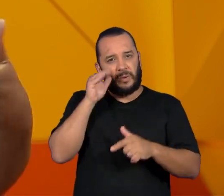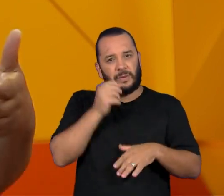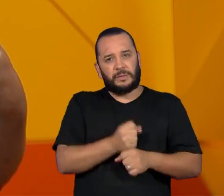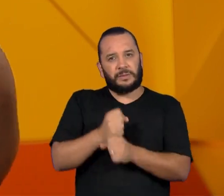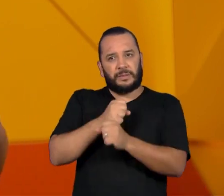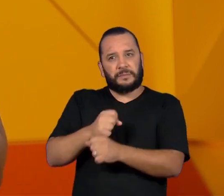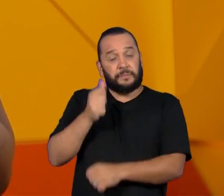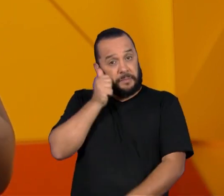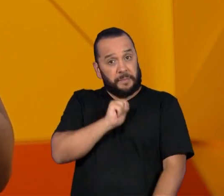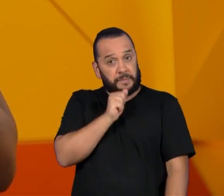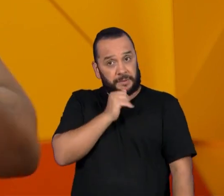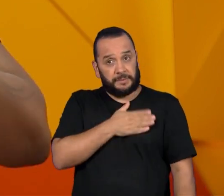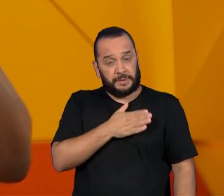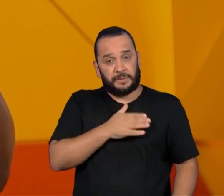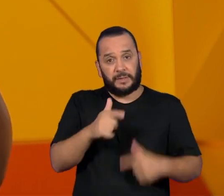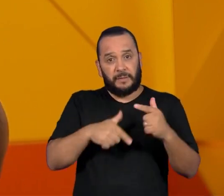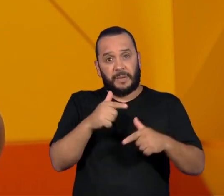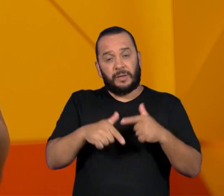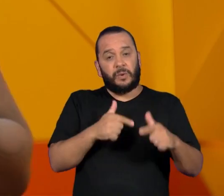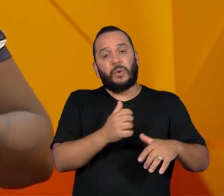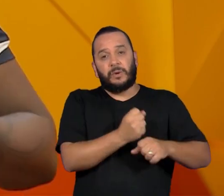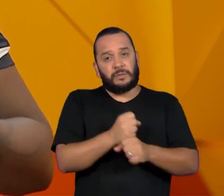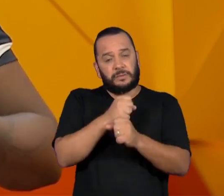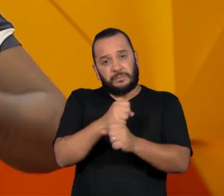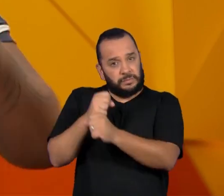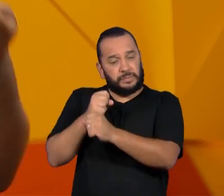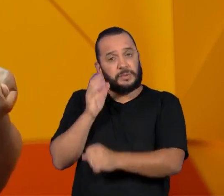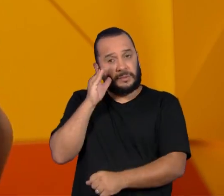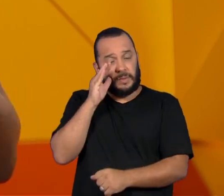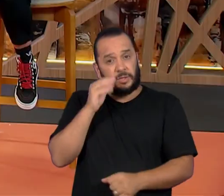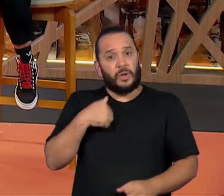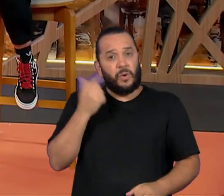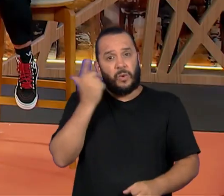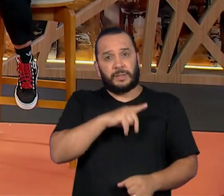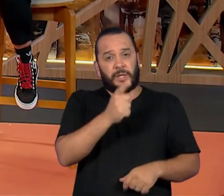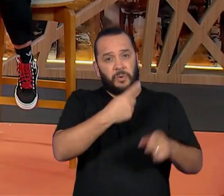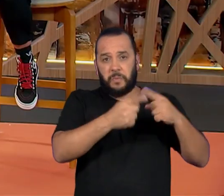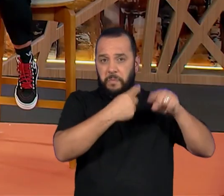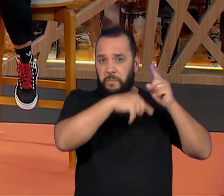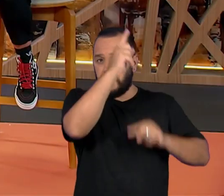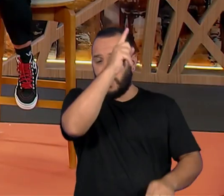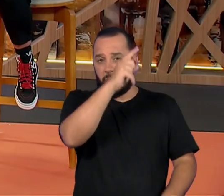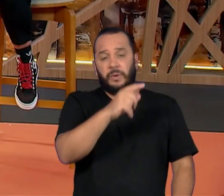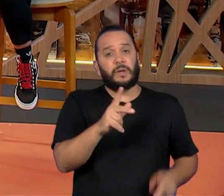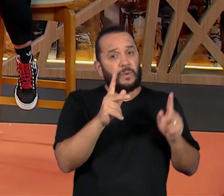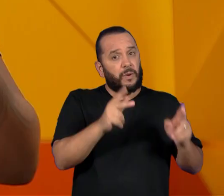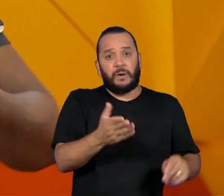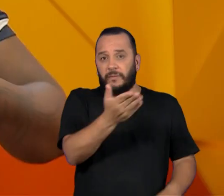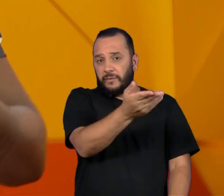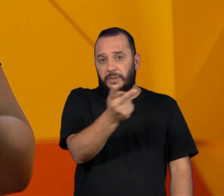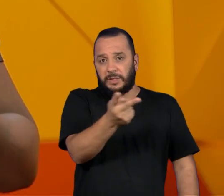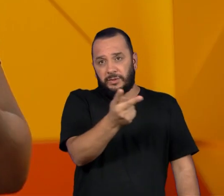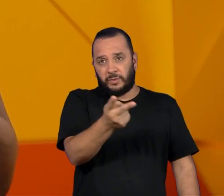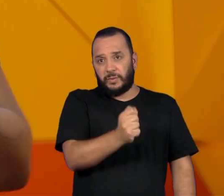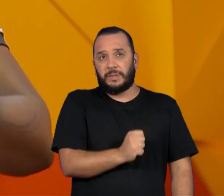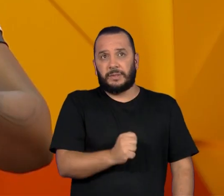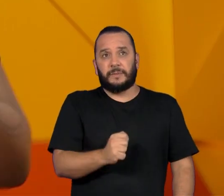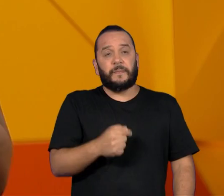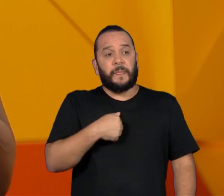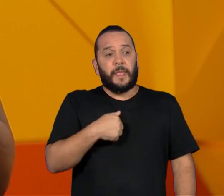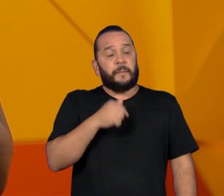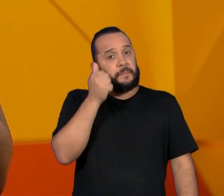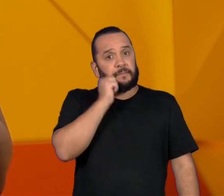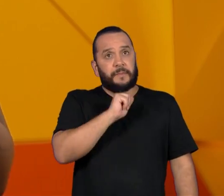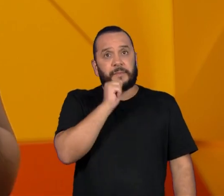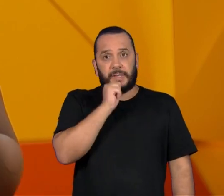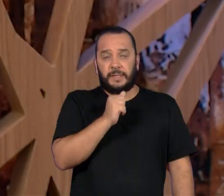trabalhadora doméstica e teve a oportunidade de dar essa virada de chave que vocês duas deram na vida de vocês. E minha mãe, Verônica, assim como você, se